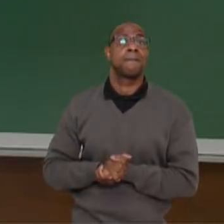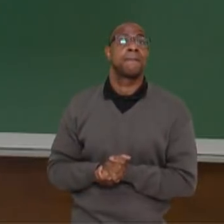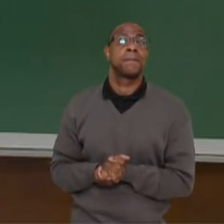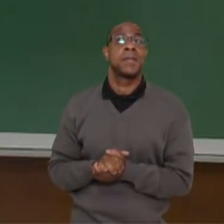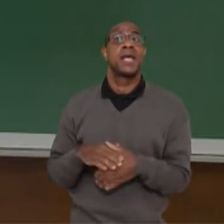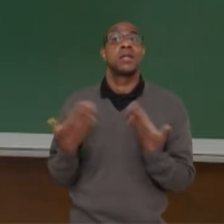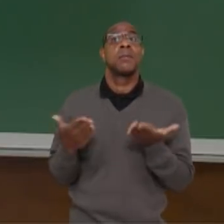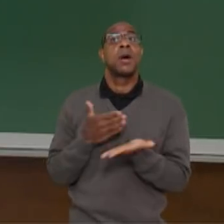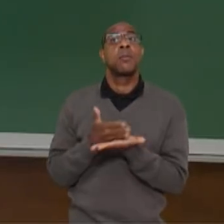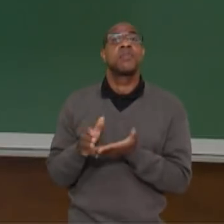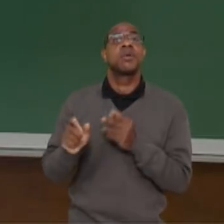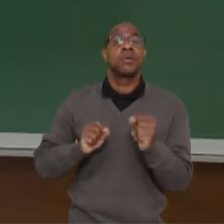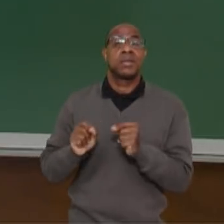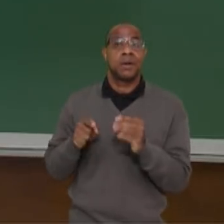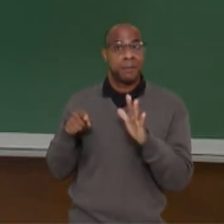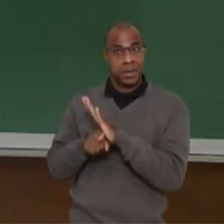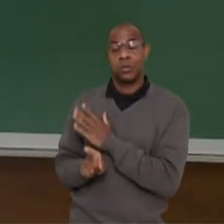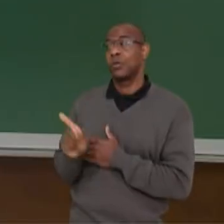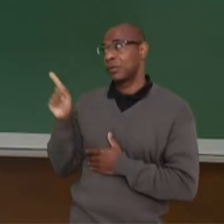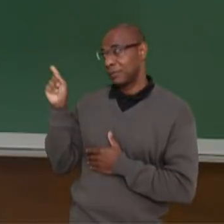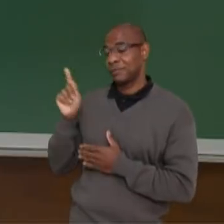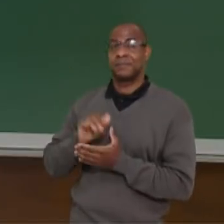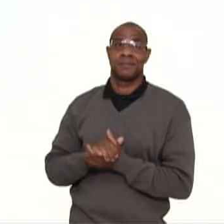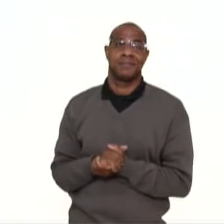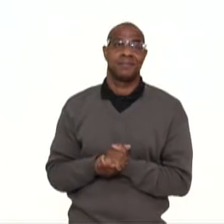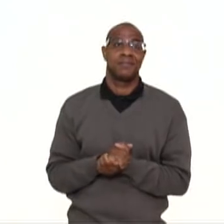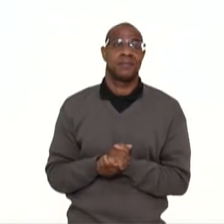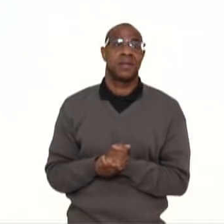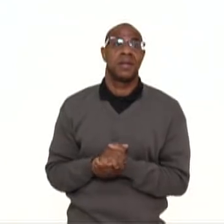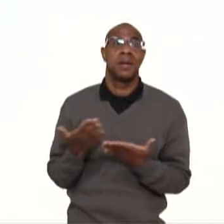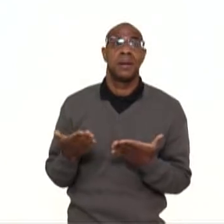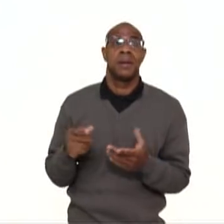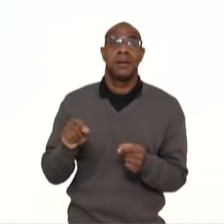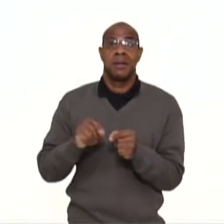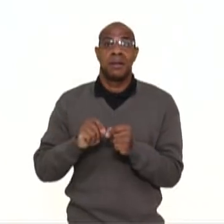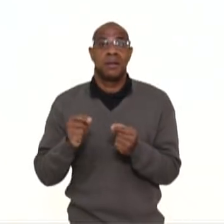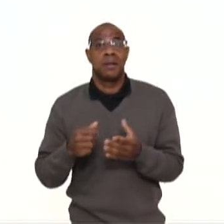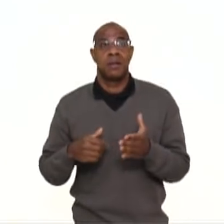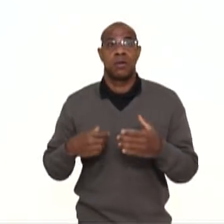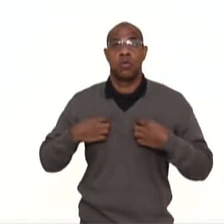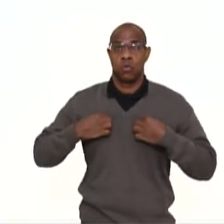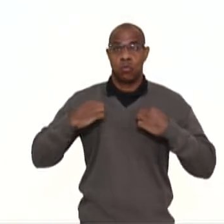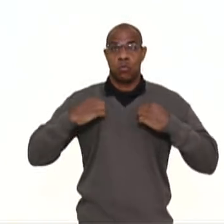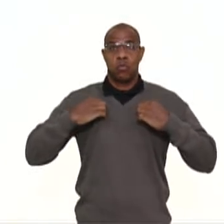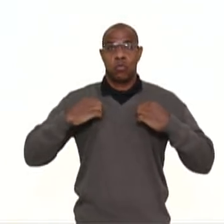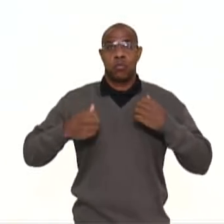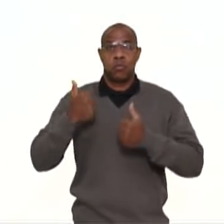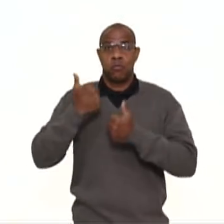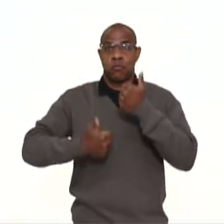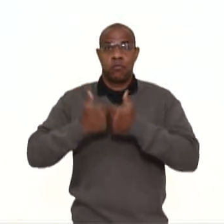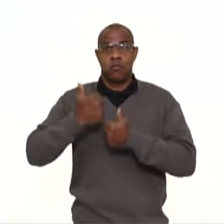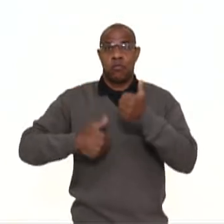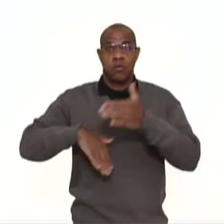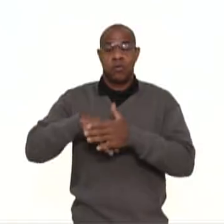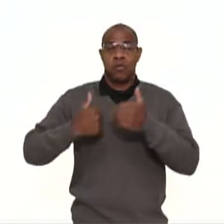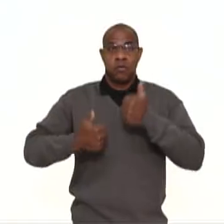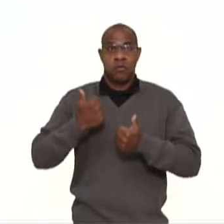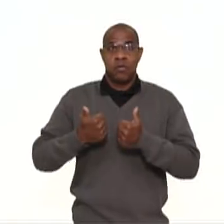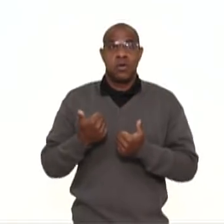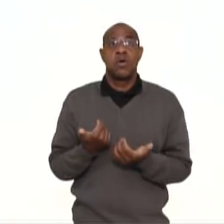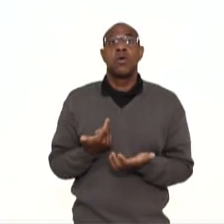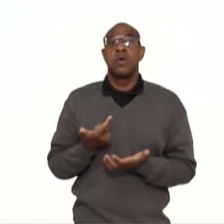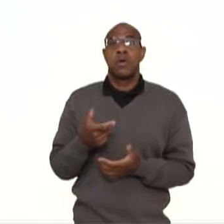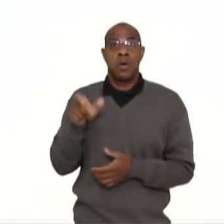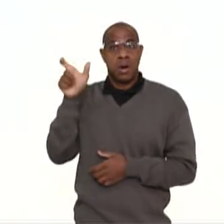Então, para começar, eu tenho um quiz para você. Para compor o uniforme de um time de futebol, os jogadores poderão escolher entre 3 modelos